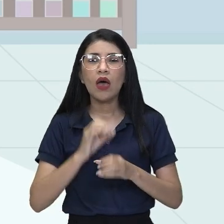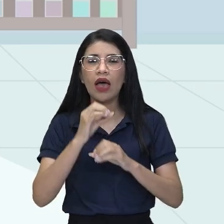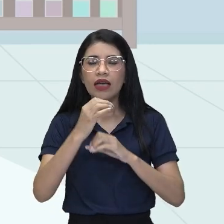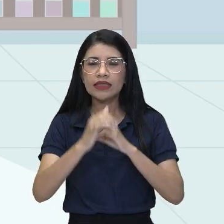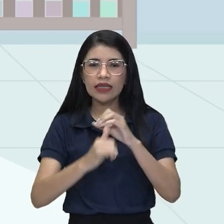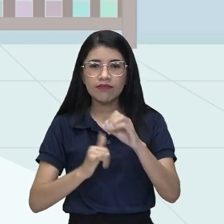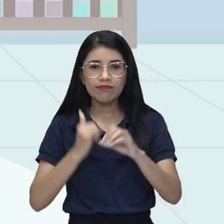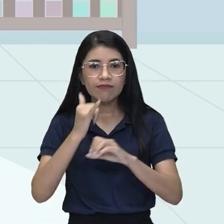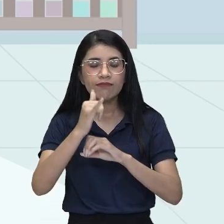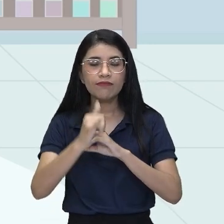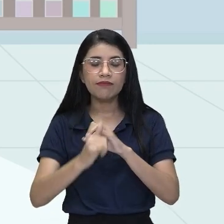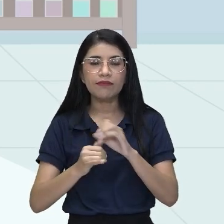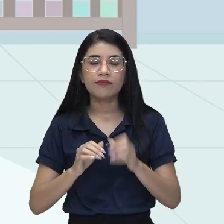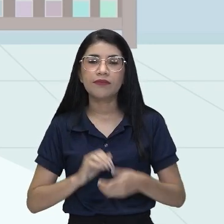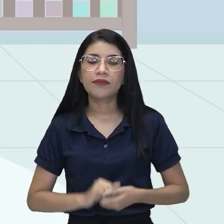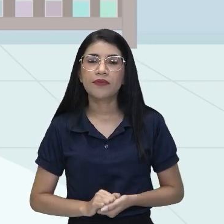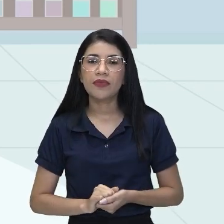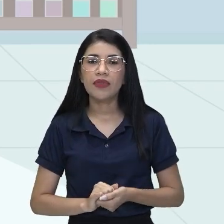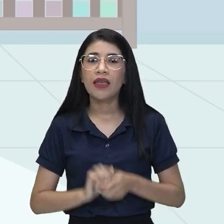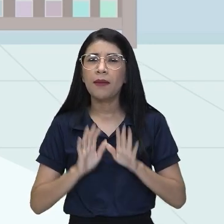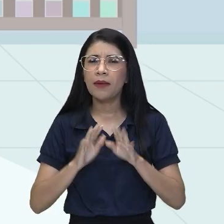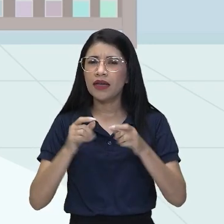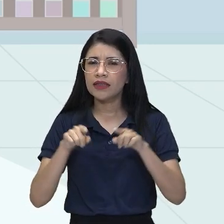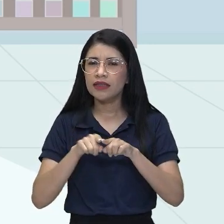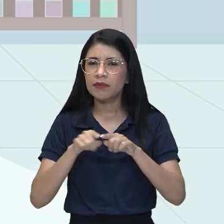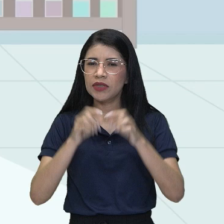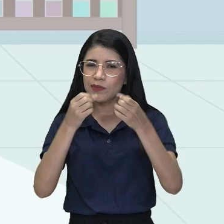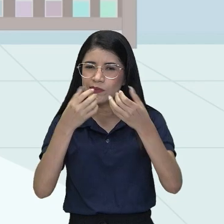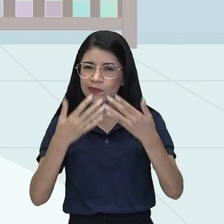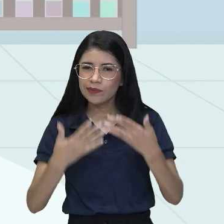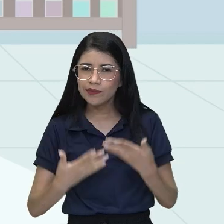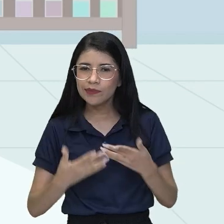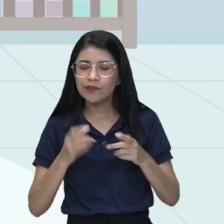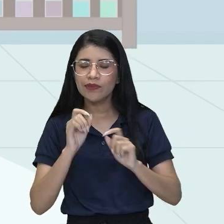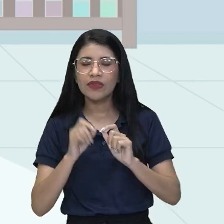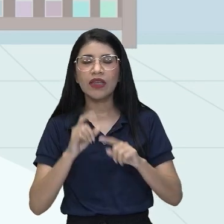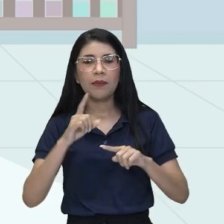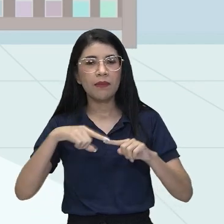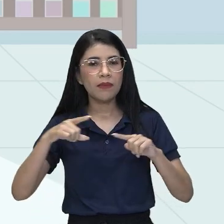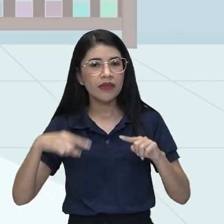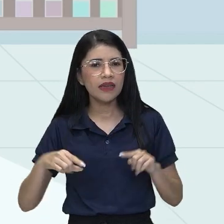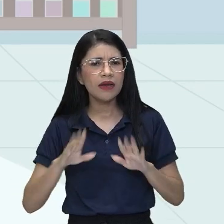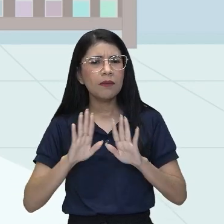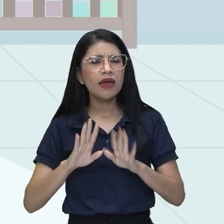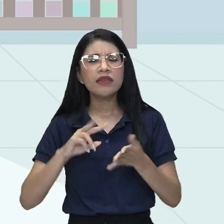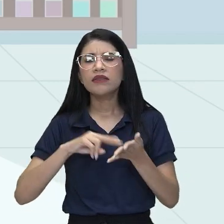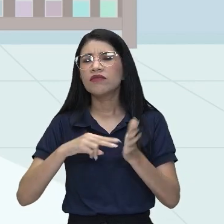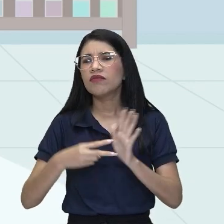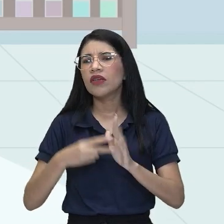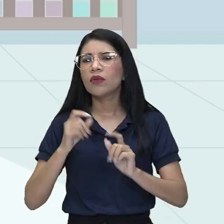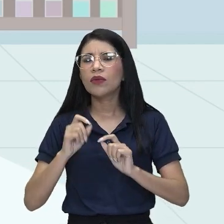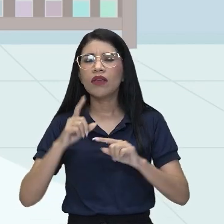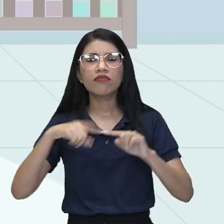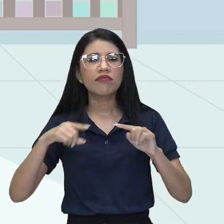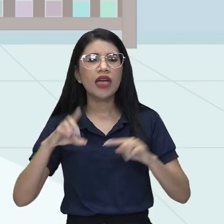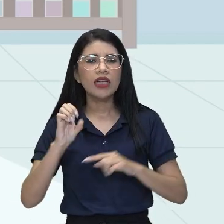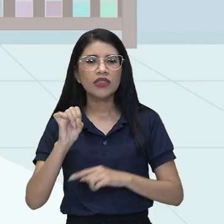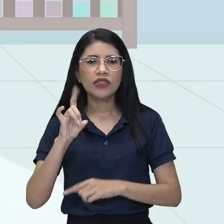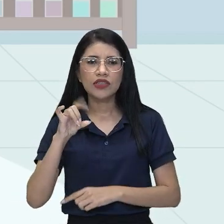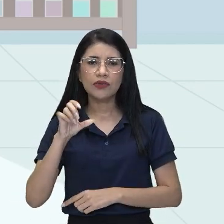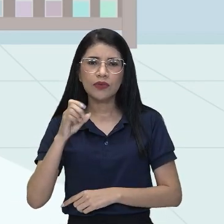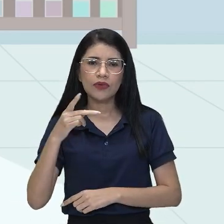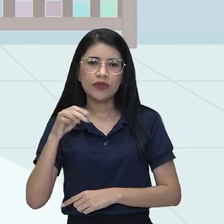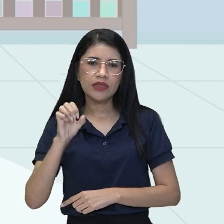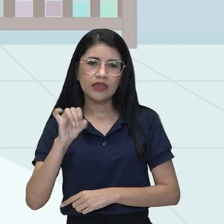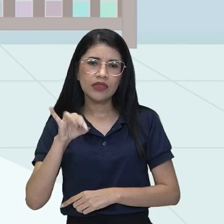em movimento. Mas se falou tanto aí, dispositivos, mas o que é um dispositivo? Vejam aí que